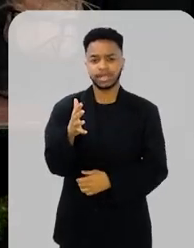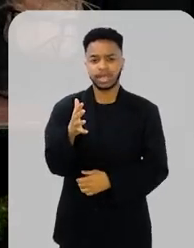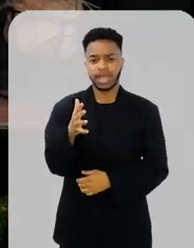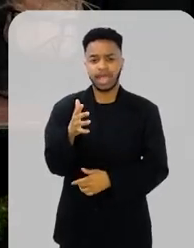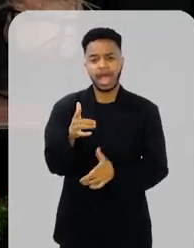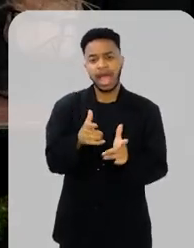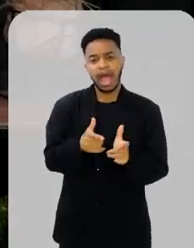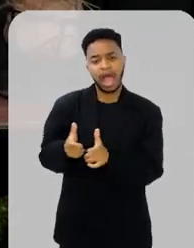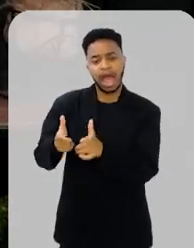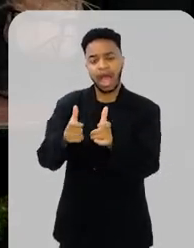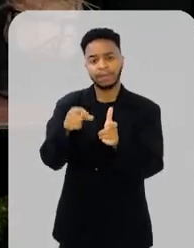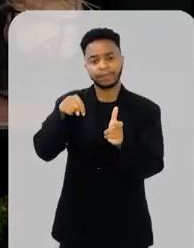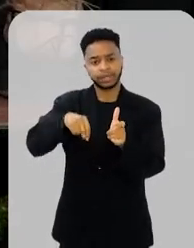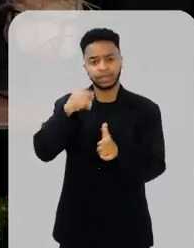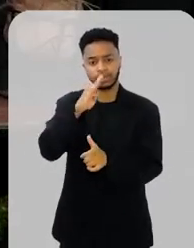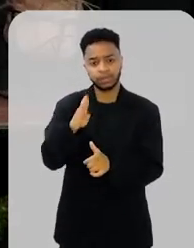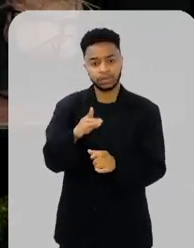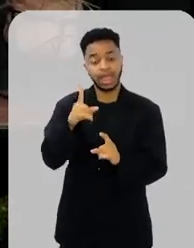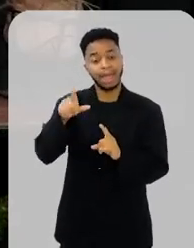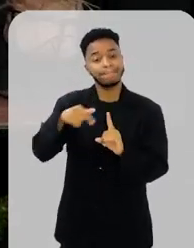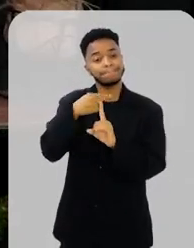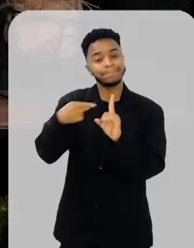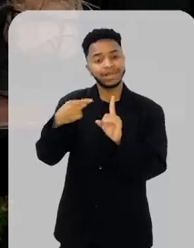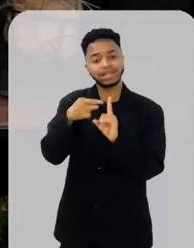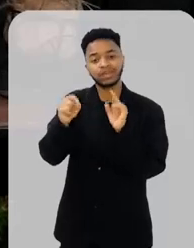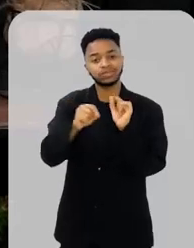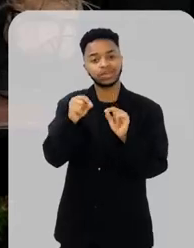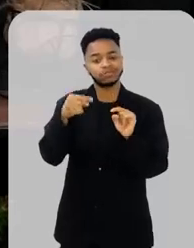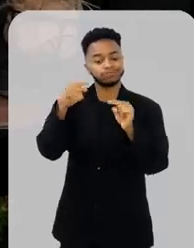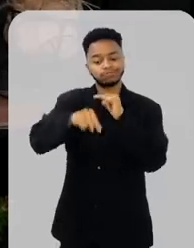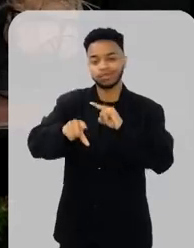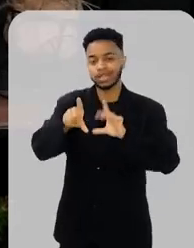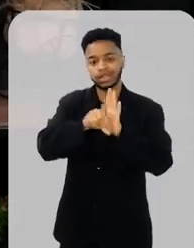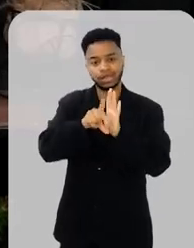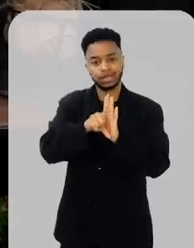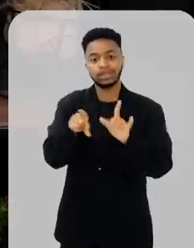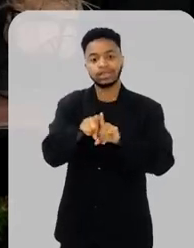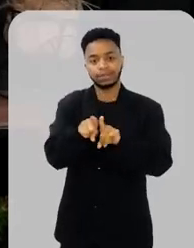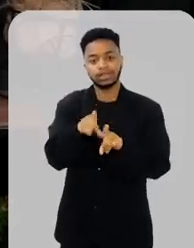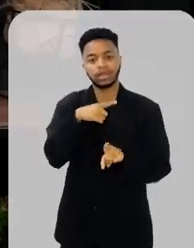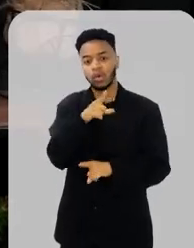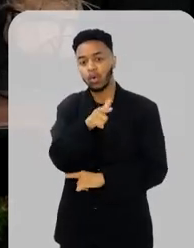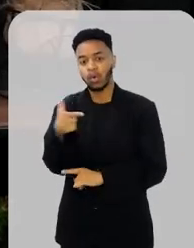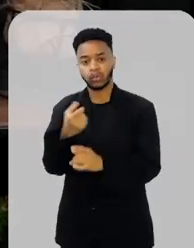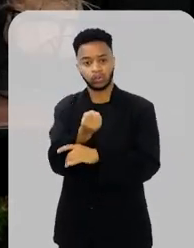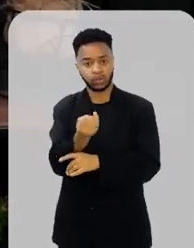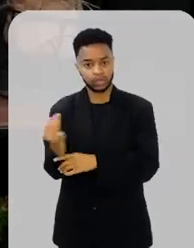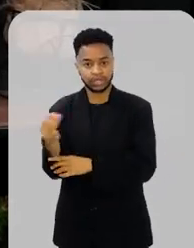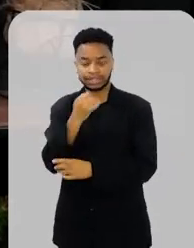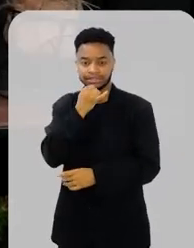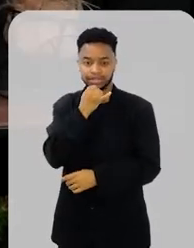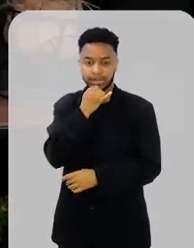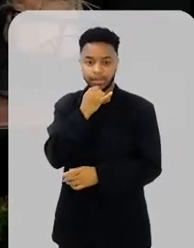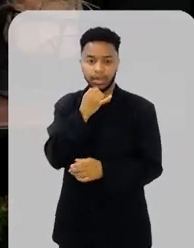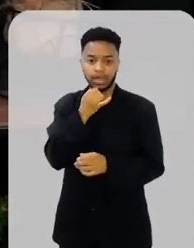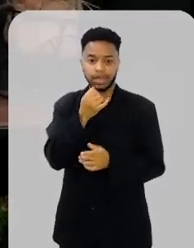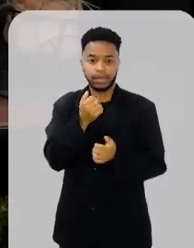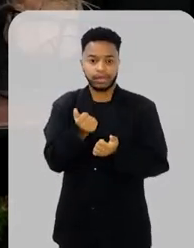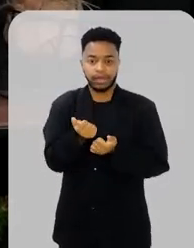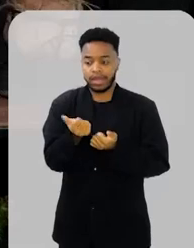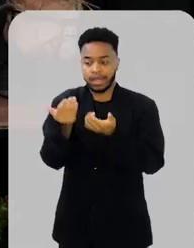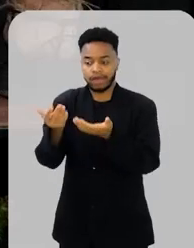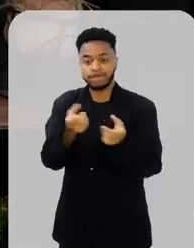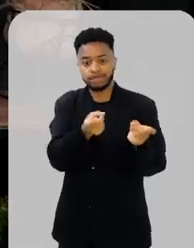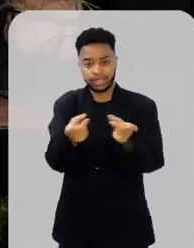circulação das armas no Brasil, metade delas são armas ilegais e tem outros números. O tráfico